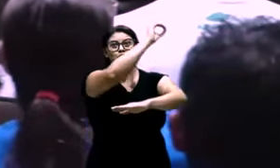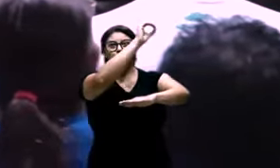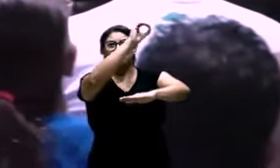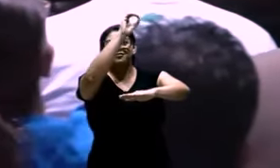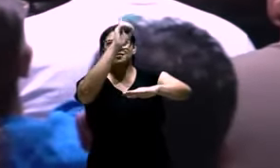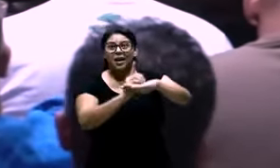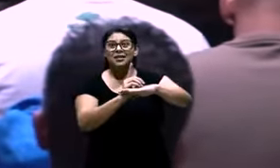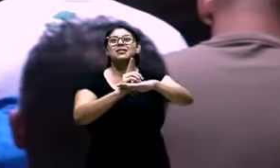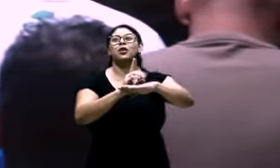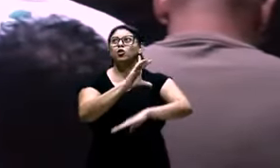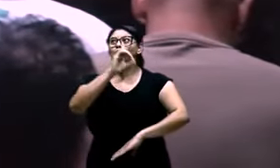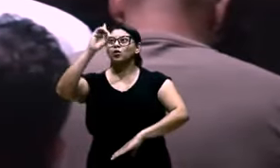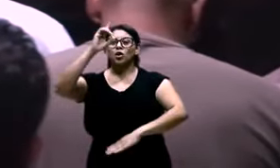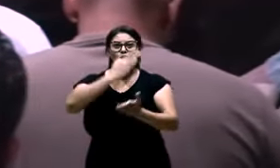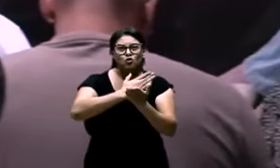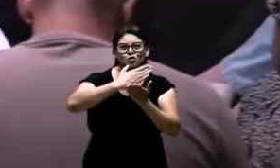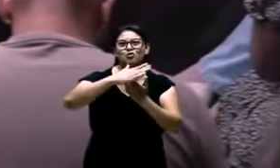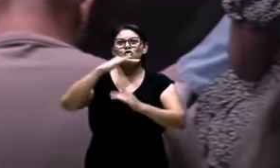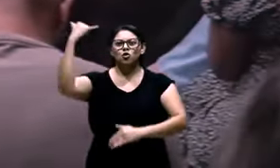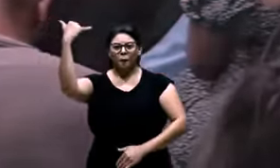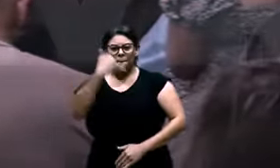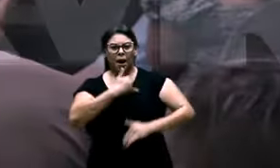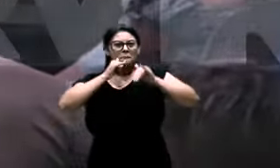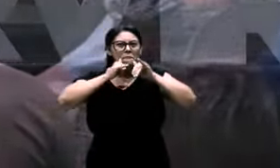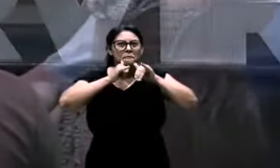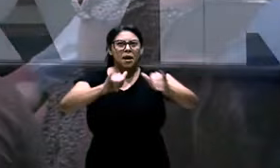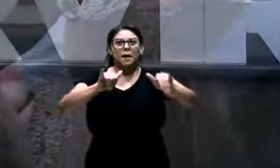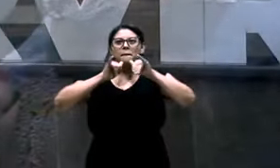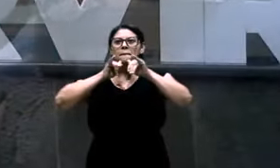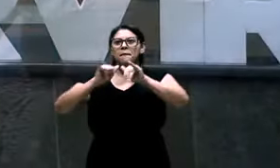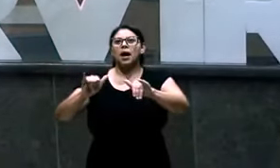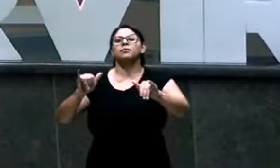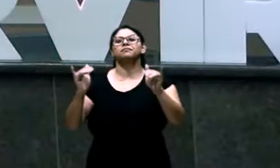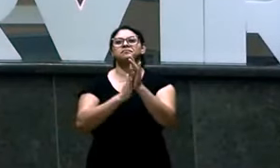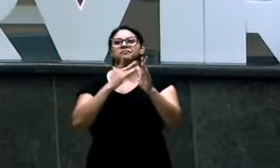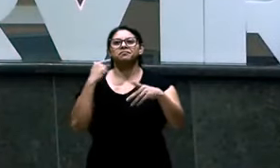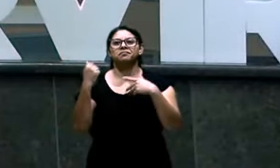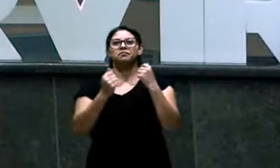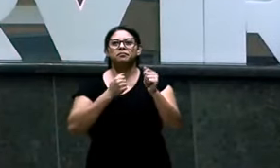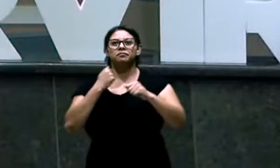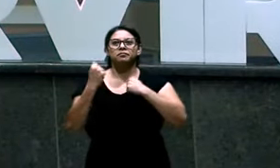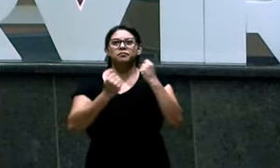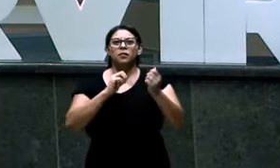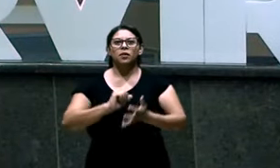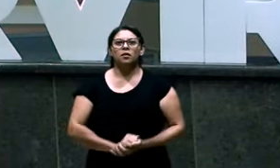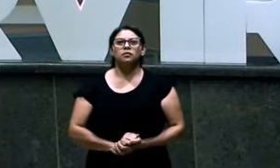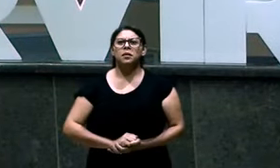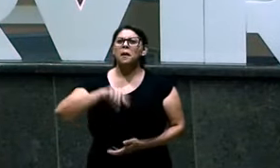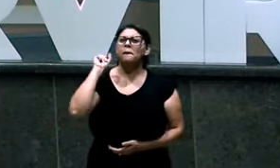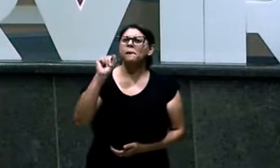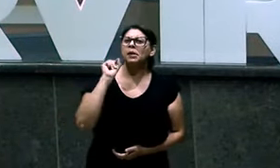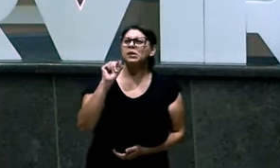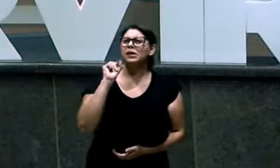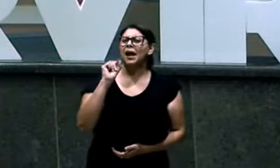Deus continua falando. Aleluia! Mas quem é este